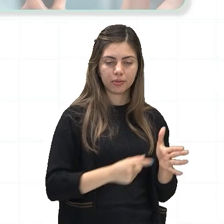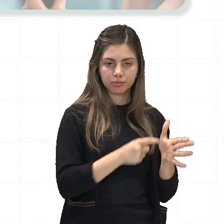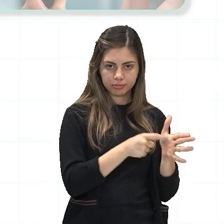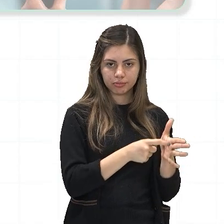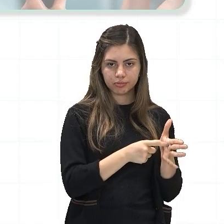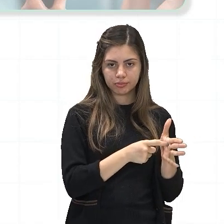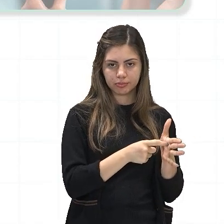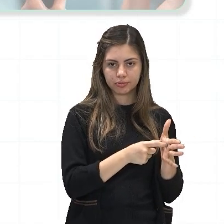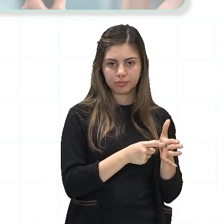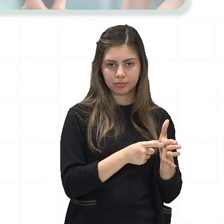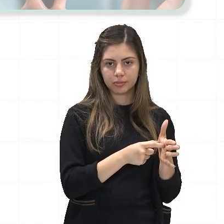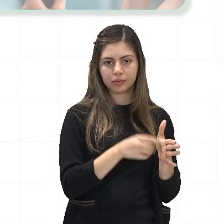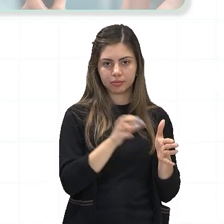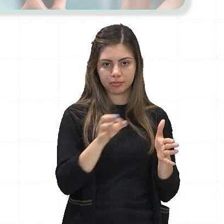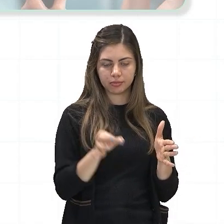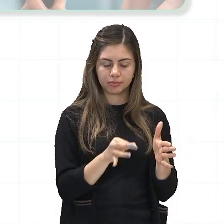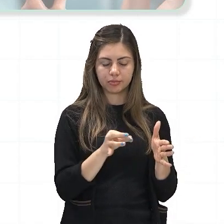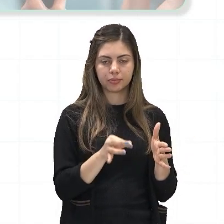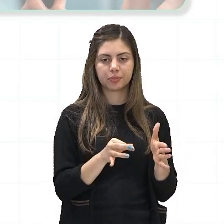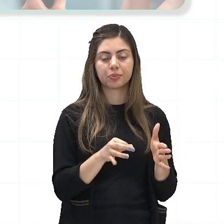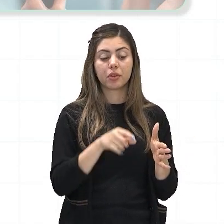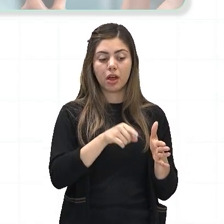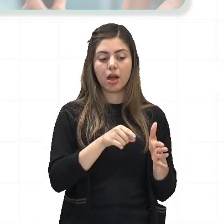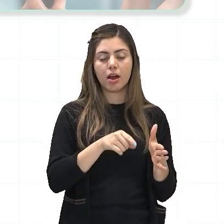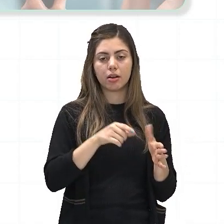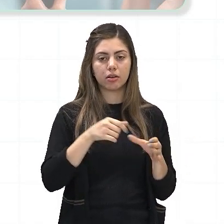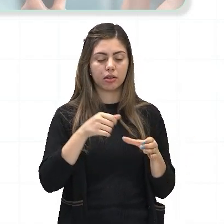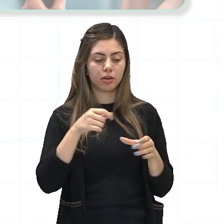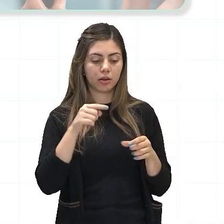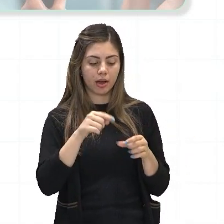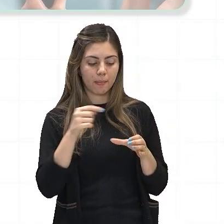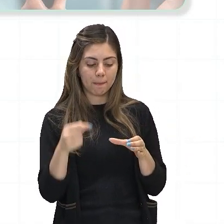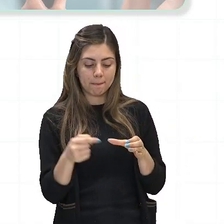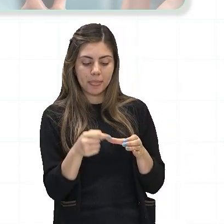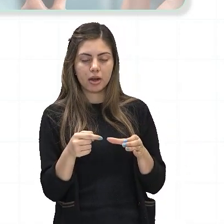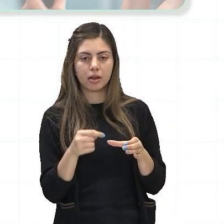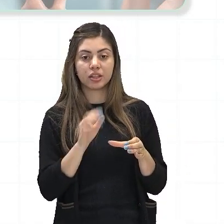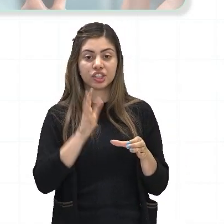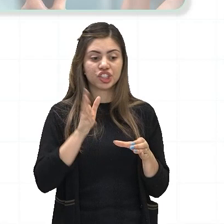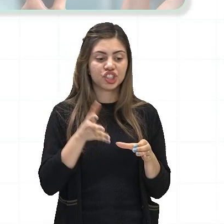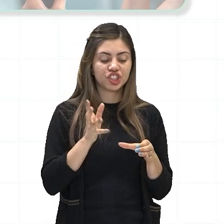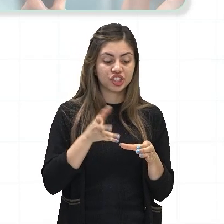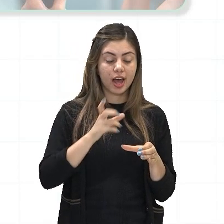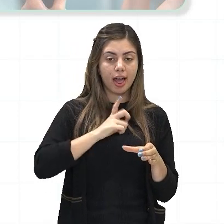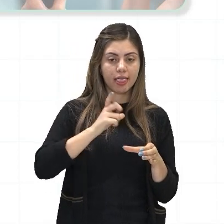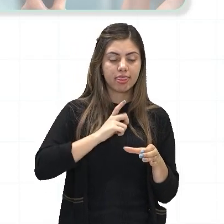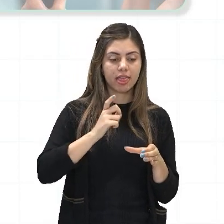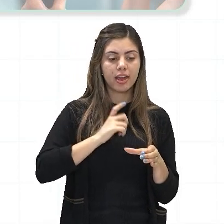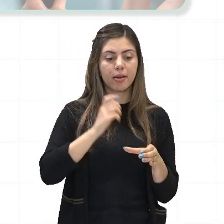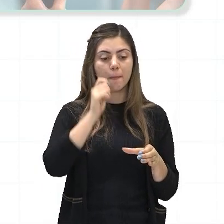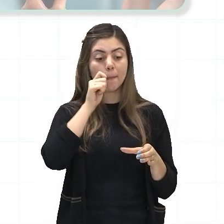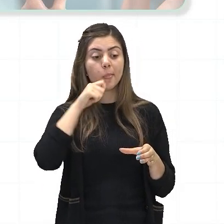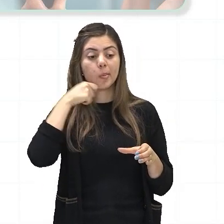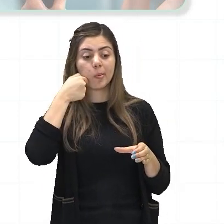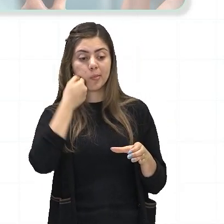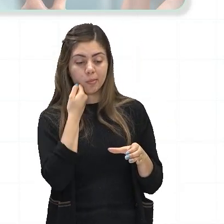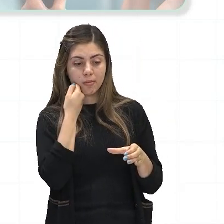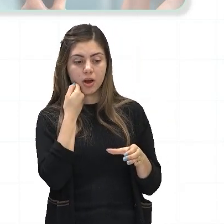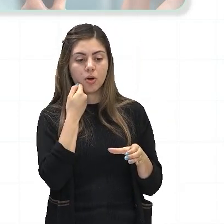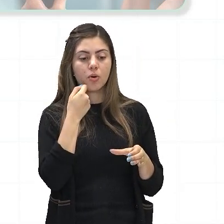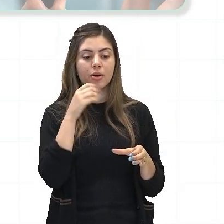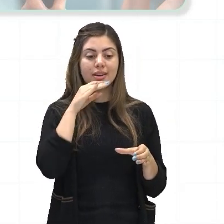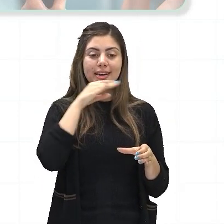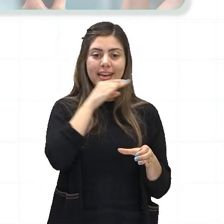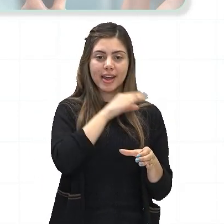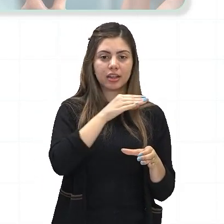tomada, depois aciona ali o botão para ela funcionar. E quando esse pão estiver torrado, às vezes a pessoa escolhe ali o ponto que ela quer, ele salta,